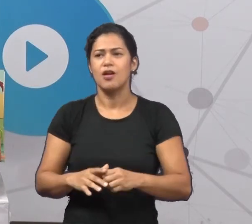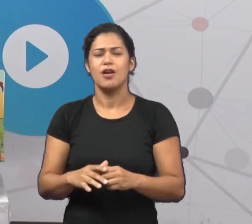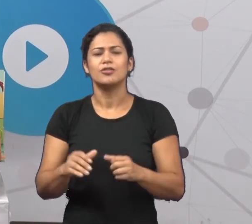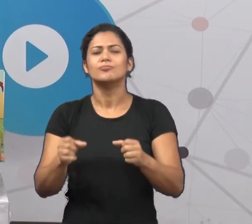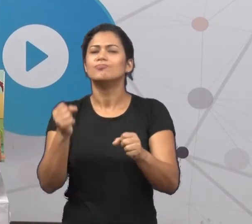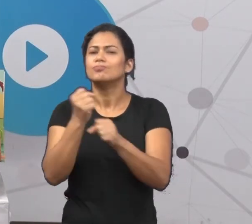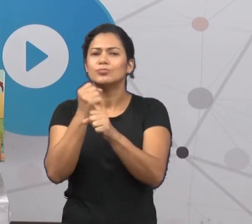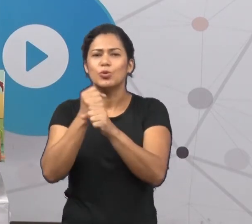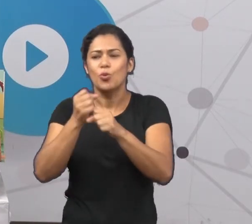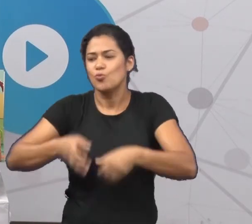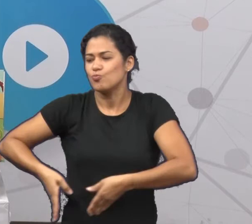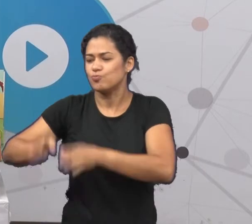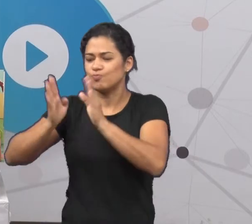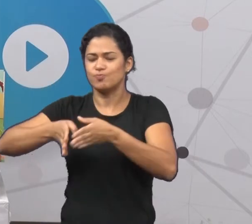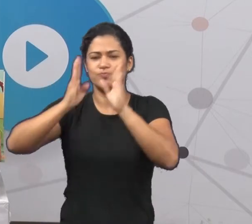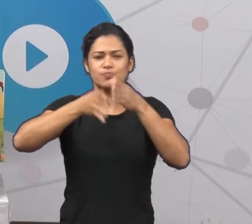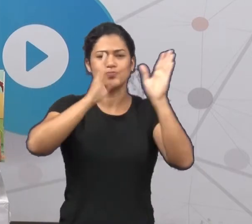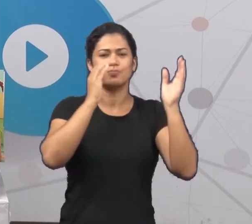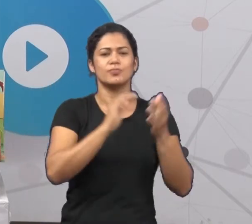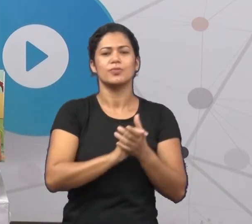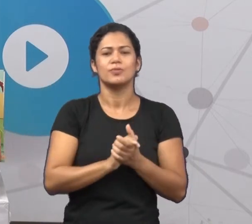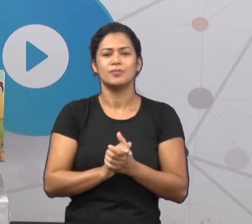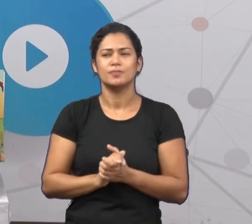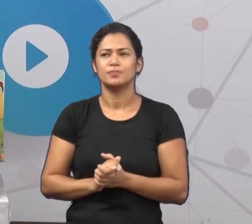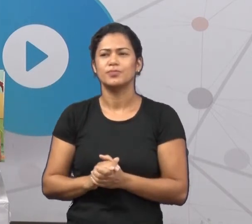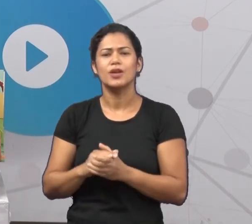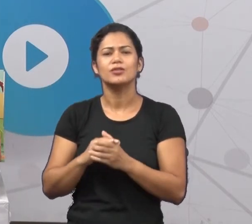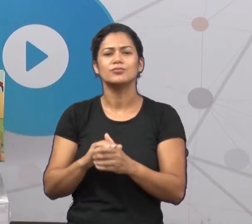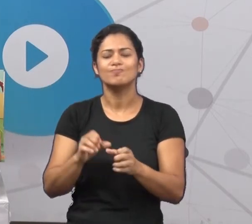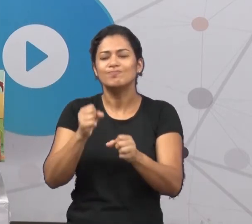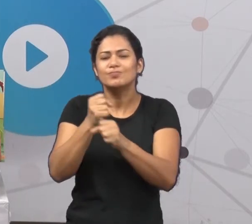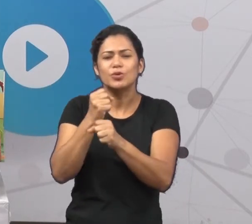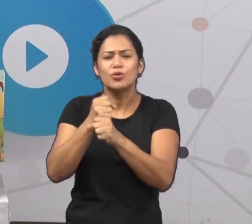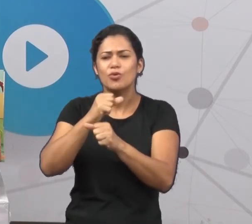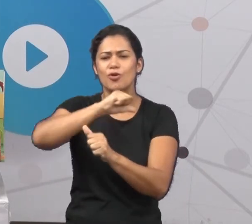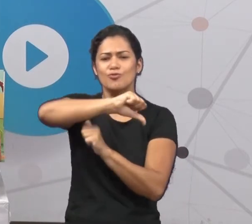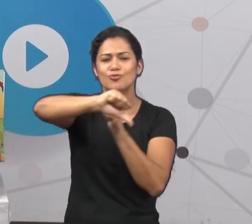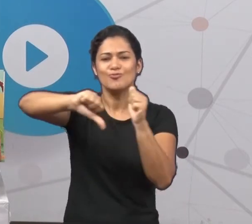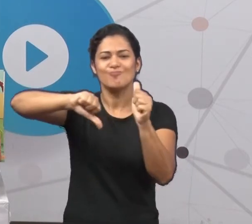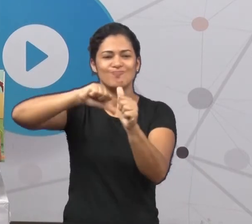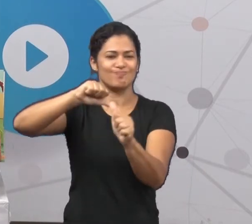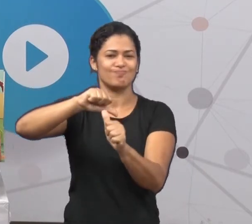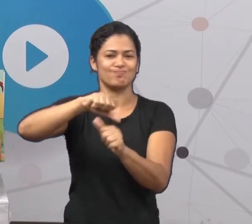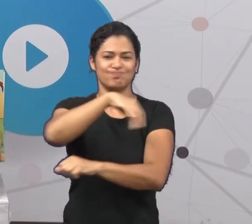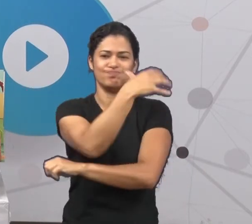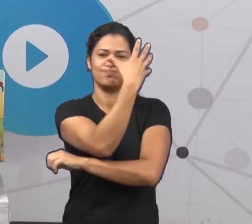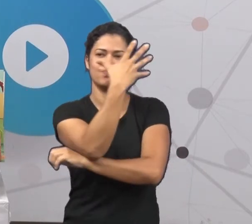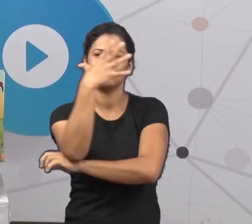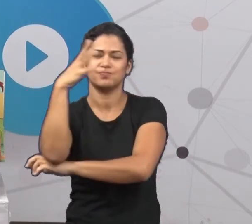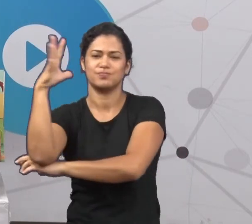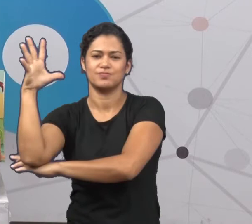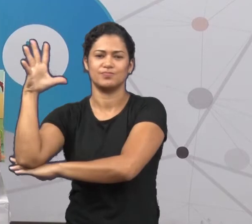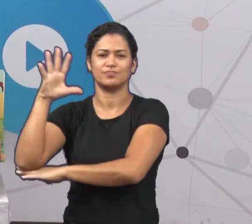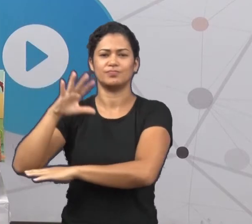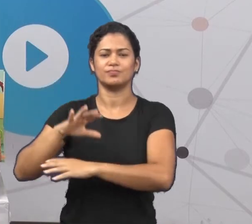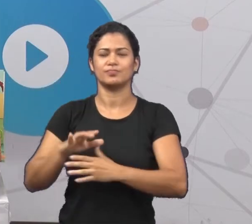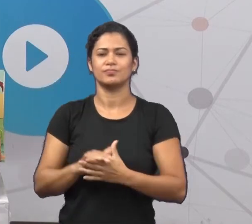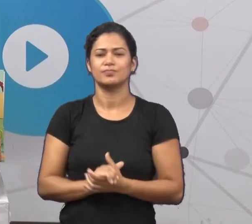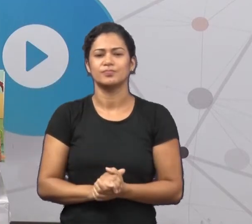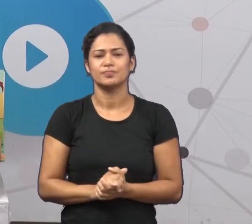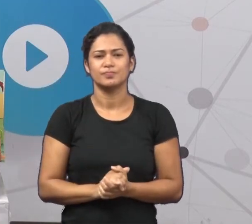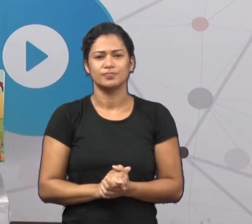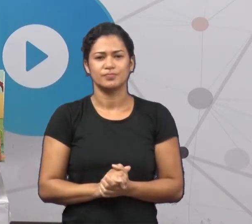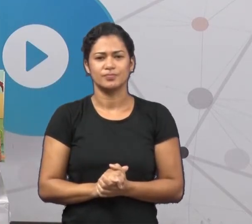muitos prédios, e tudo isso foi transformando a natureza, na verdade. Foi transformando a